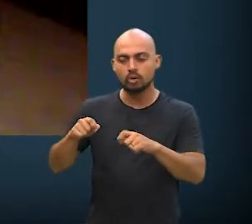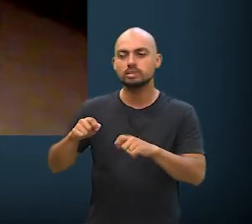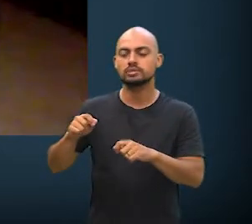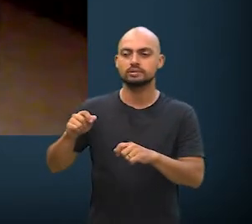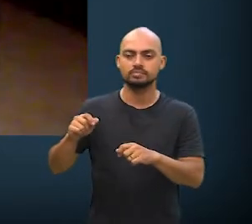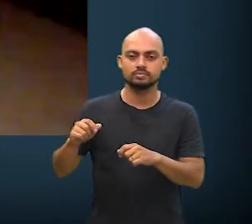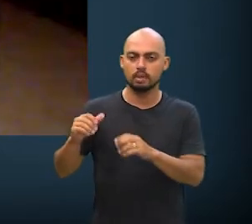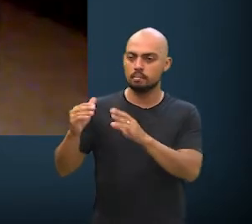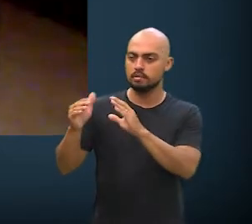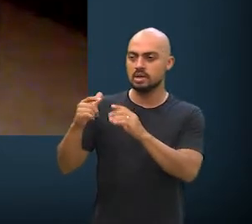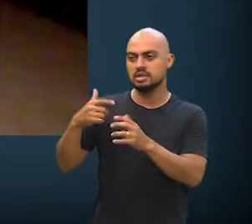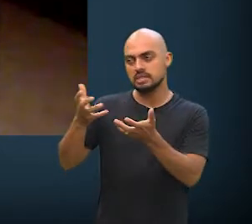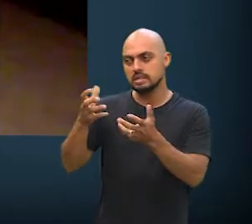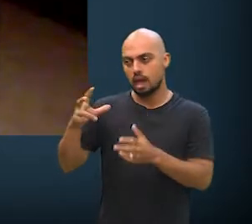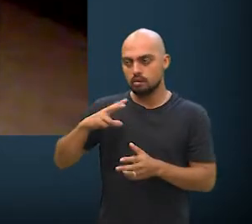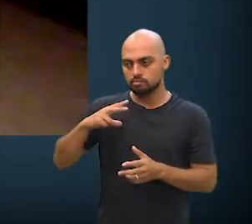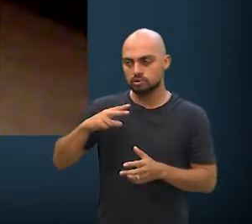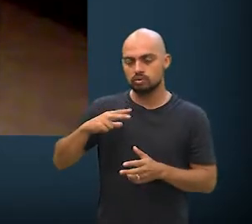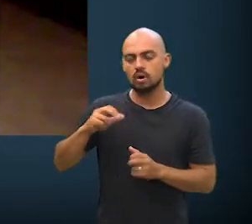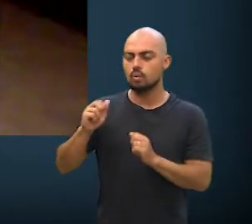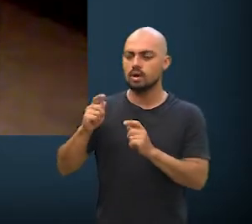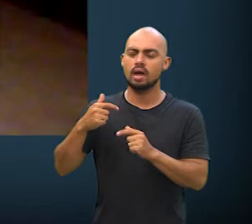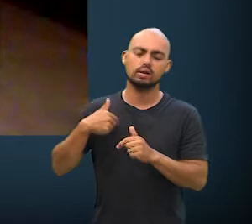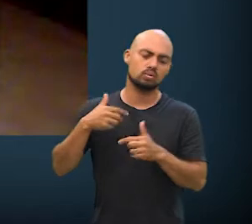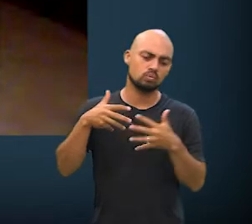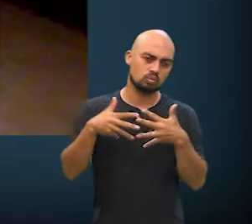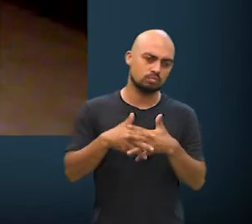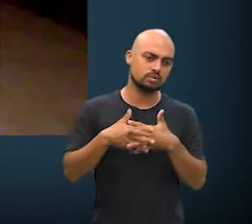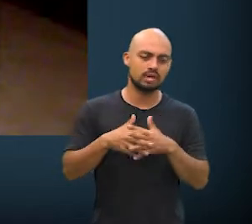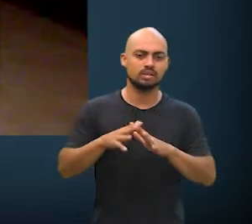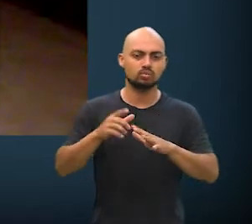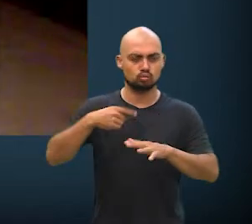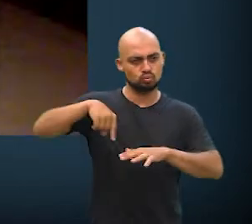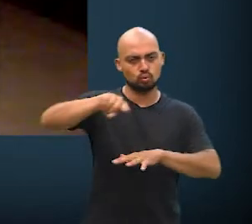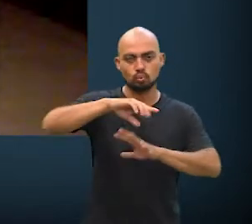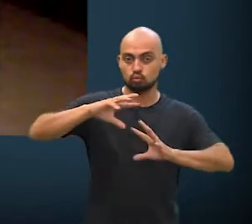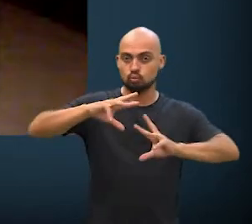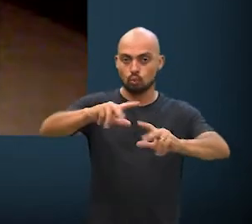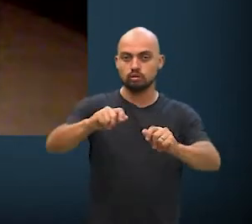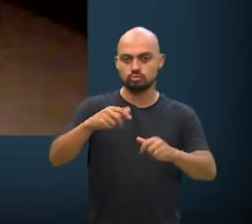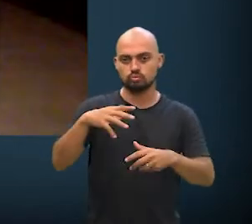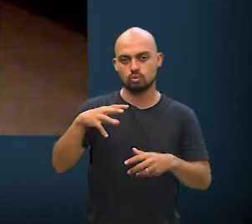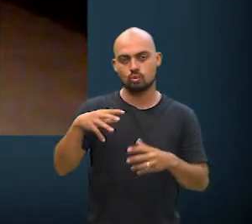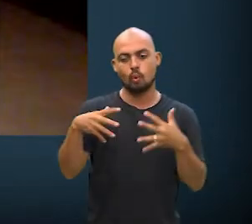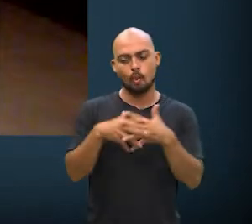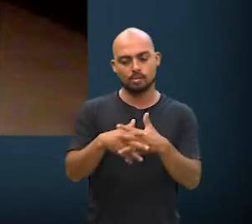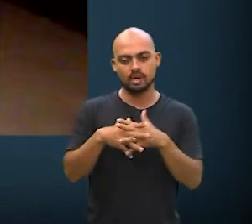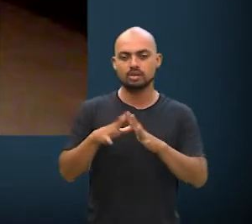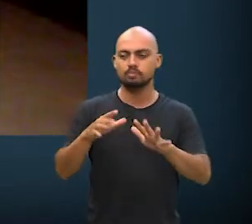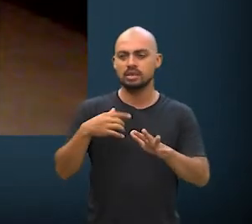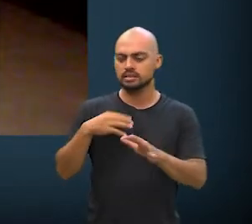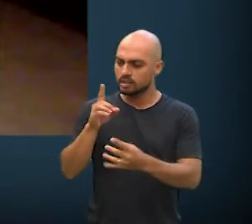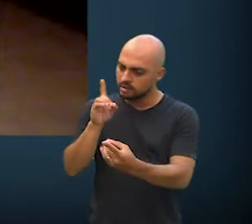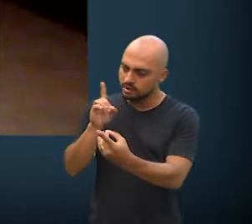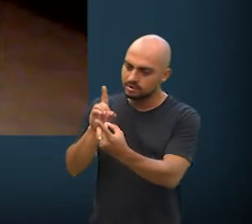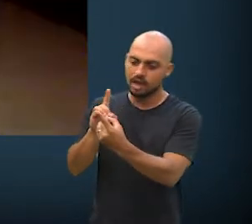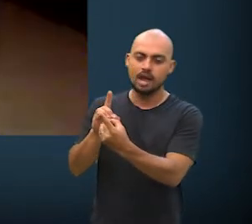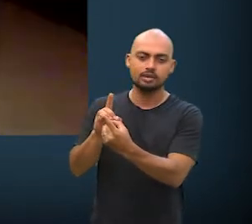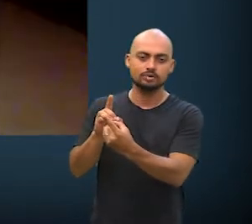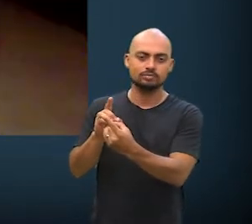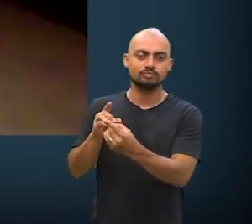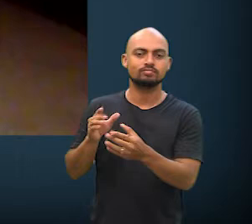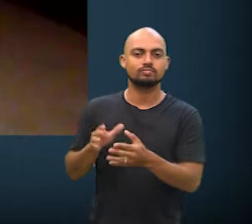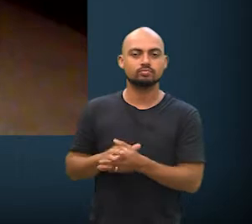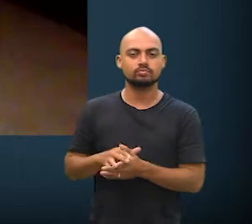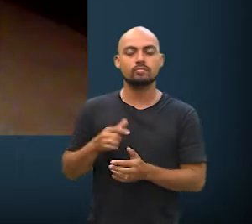gente, quer falar comigo, meus horários são um pouquinho mais complicados, mas nós somos também, eu basicamente sou bem acessível para isso, então essa é